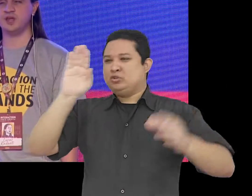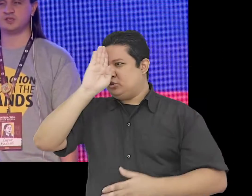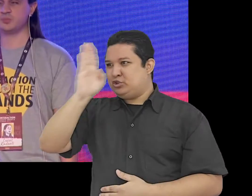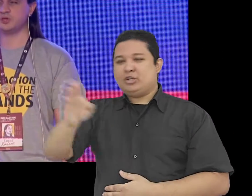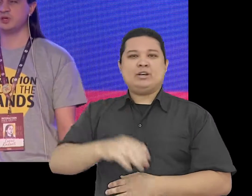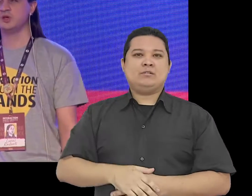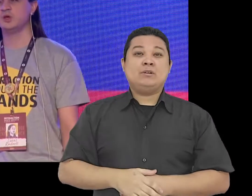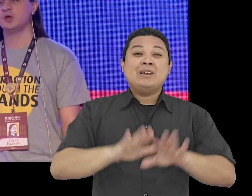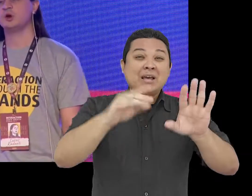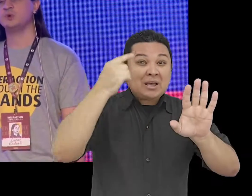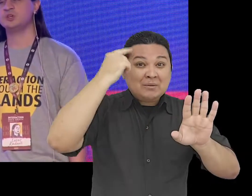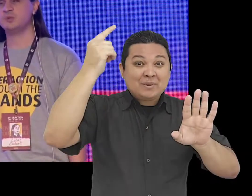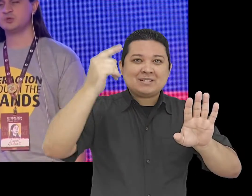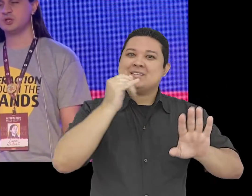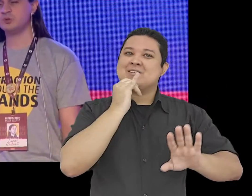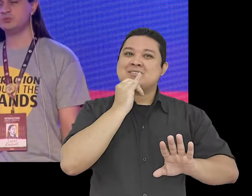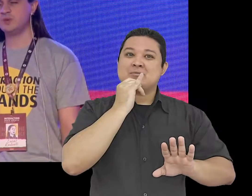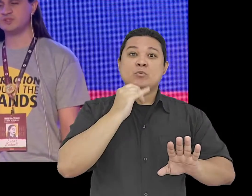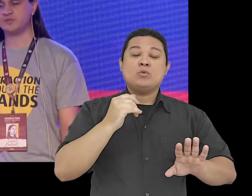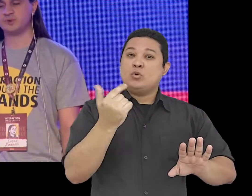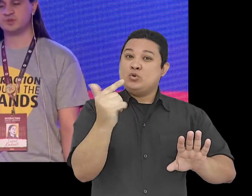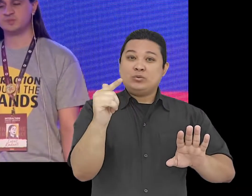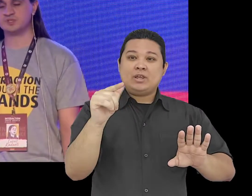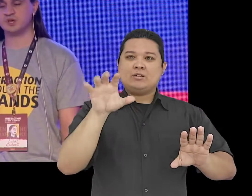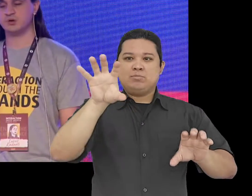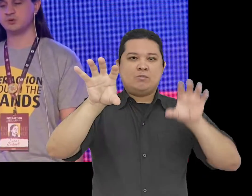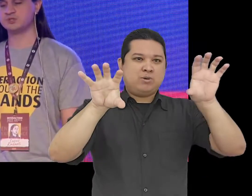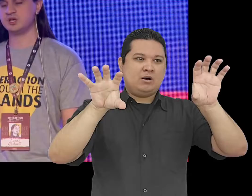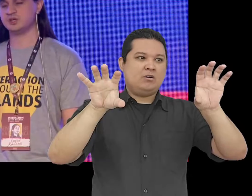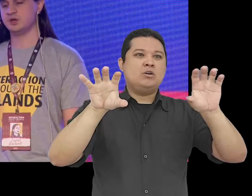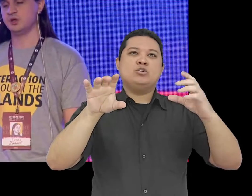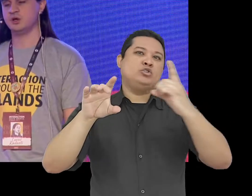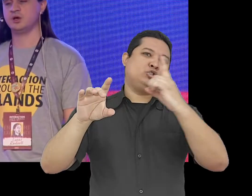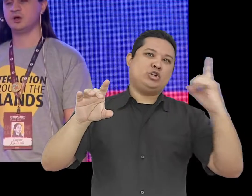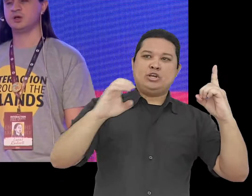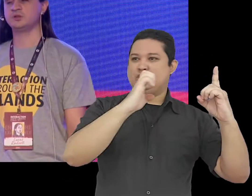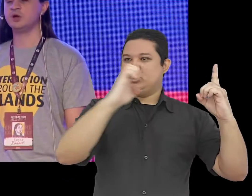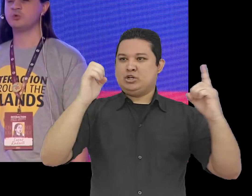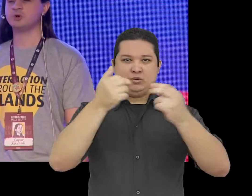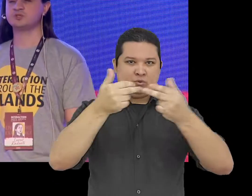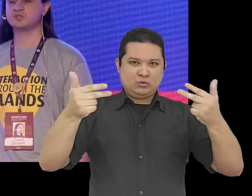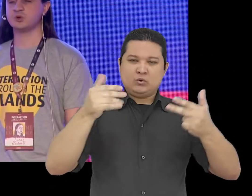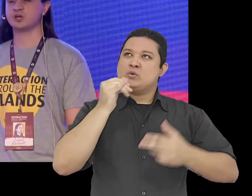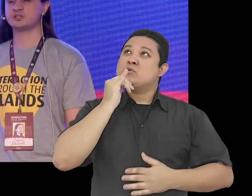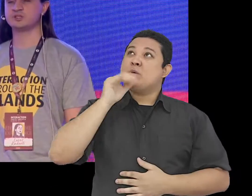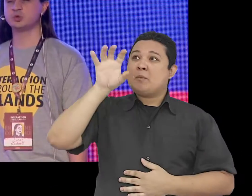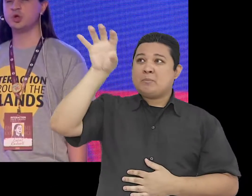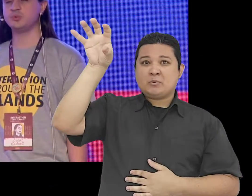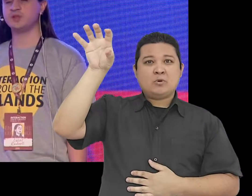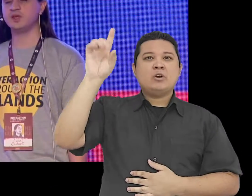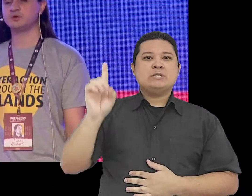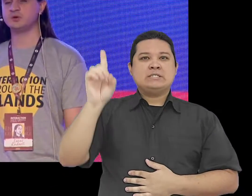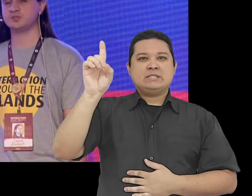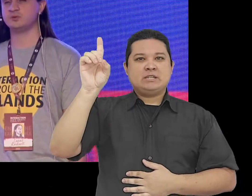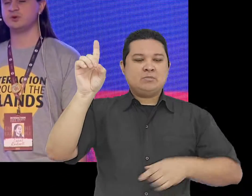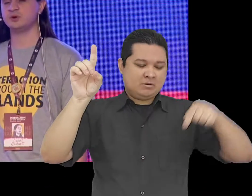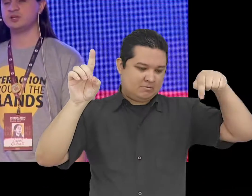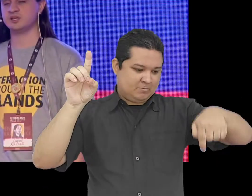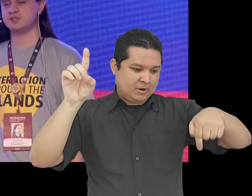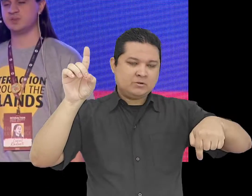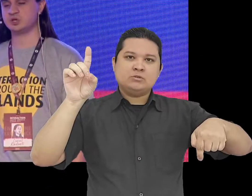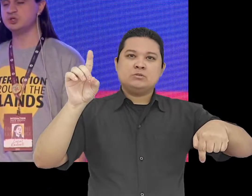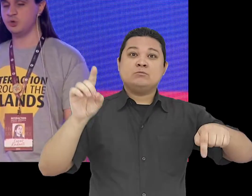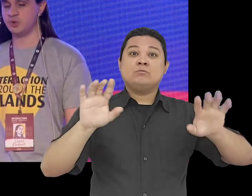toda a diferença, porque agora imagina que a pessoa não tem mais a informação espacial, ou seja, tem coisas que estão organizadas no topo da tela e coisas que